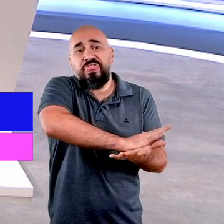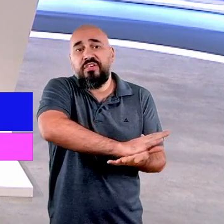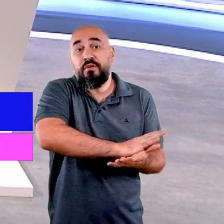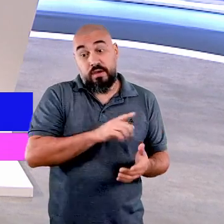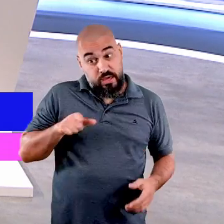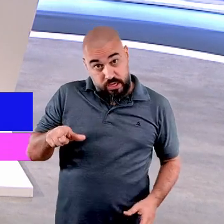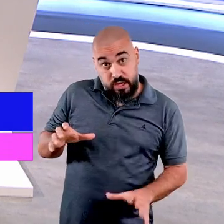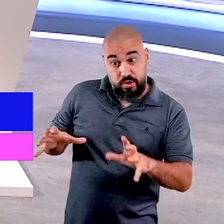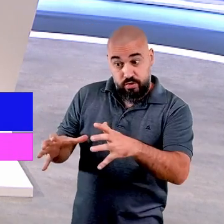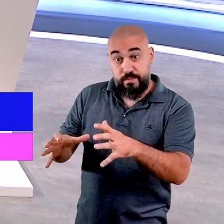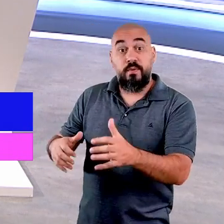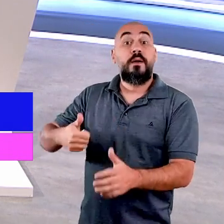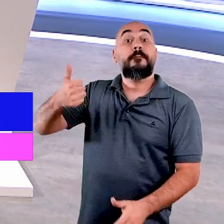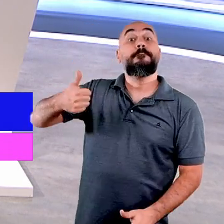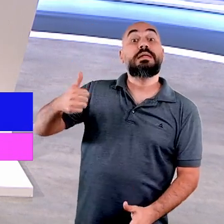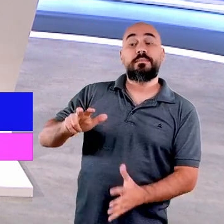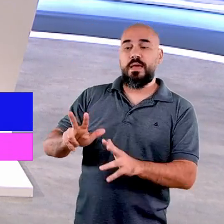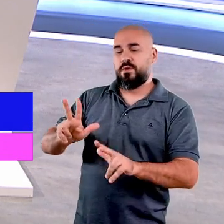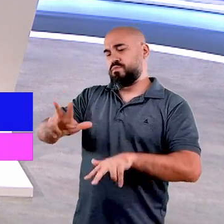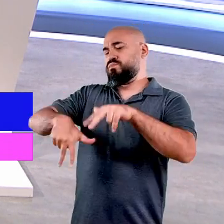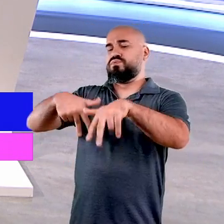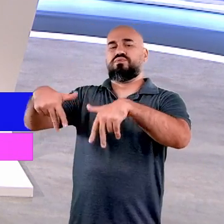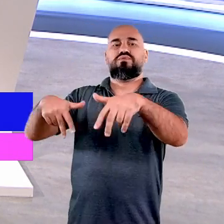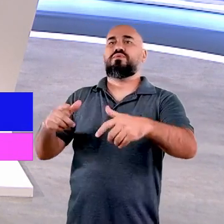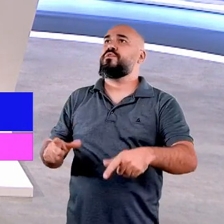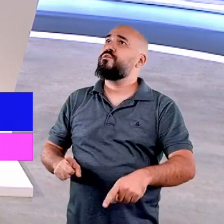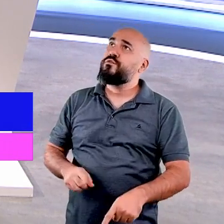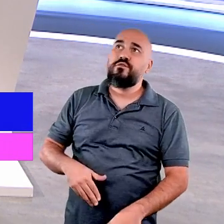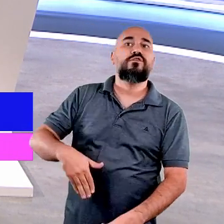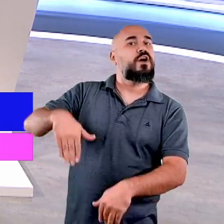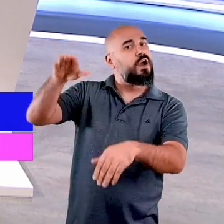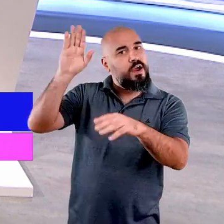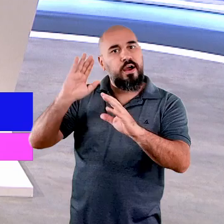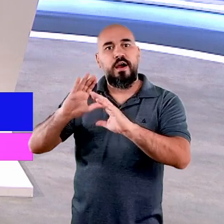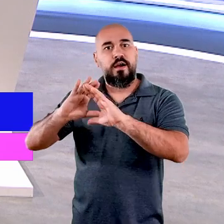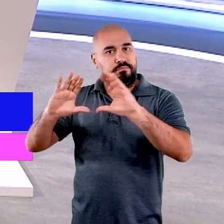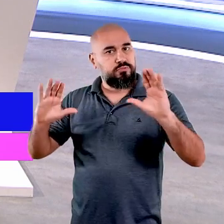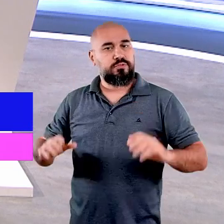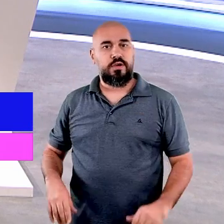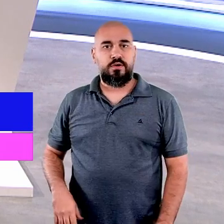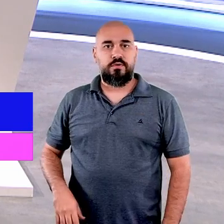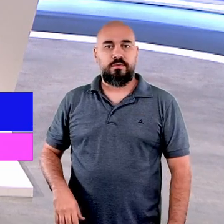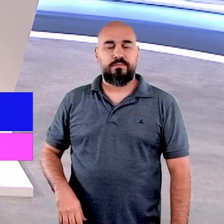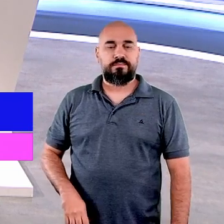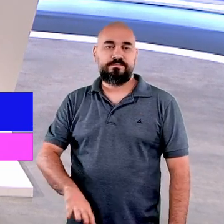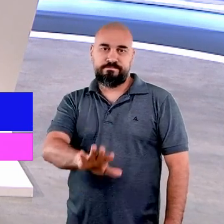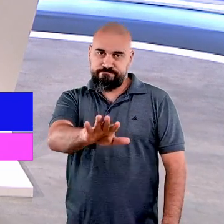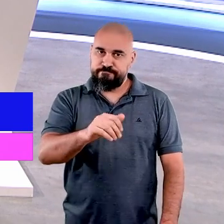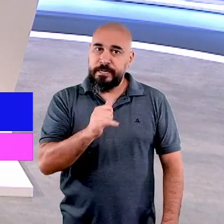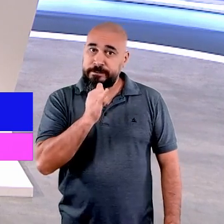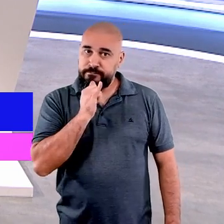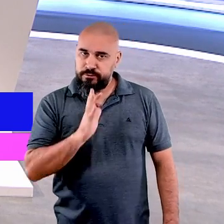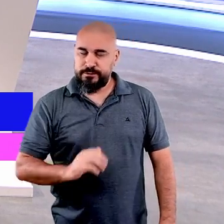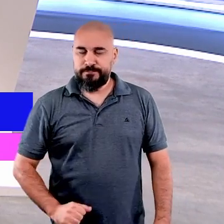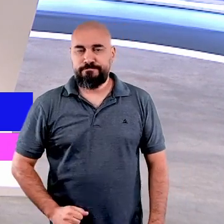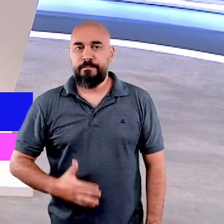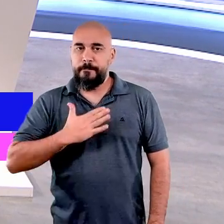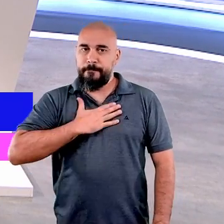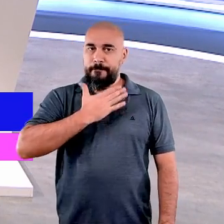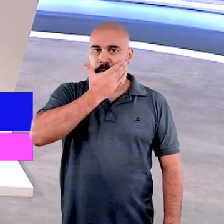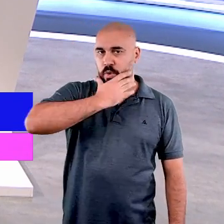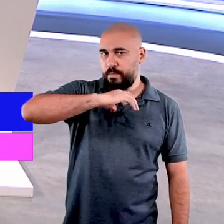ressurreição. Durante a pandemia do Covid-19, o meu pai foi entubado.